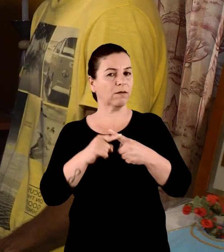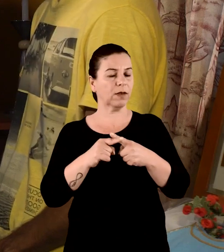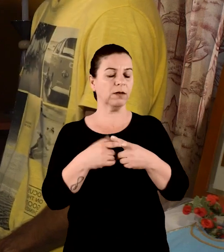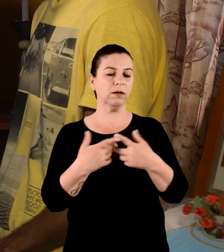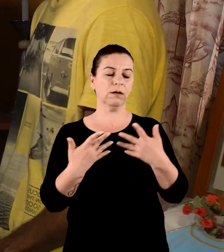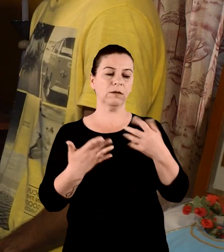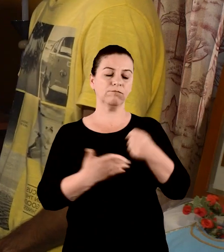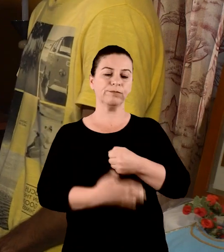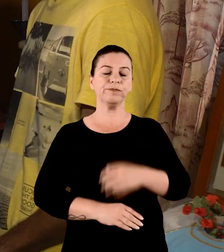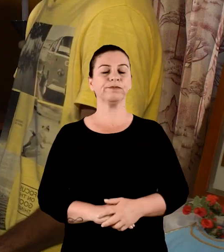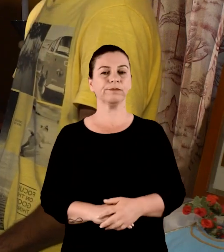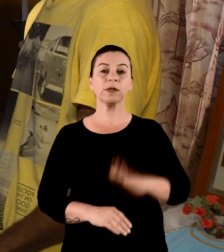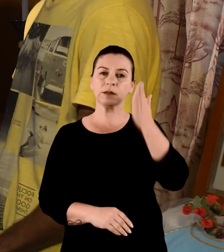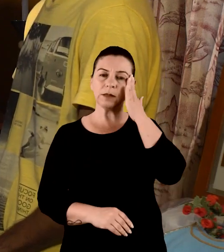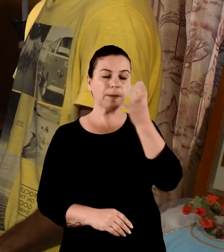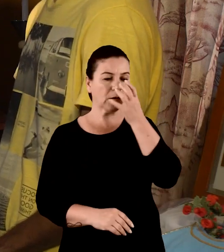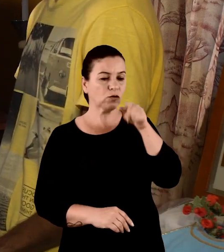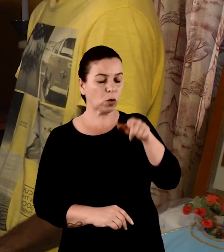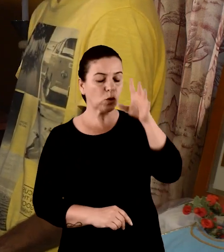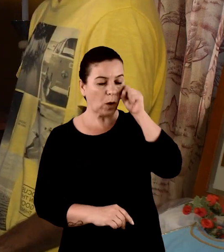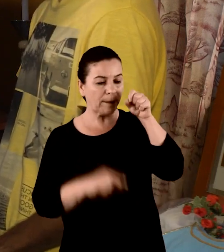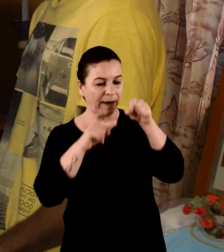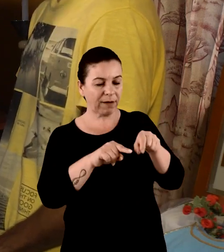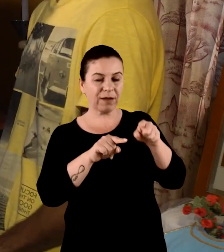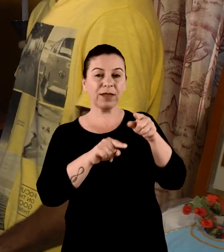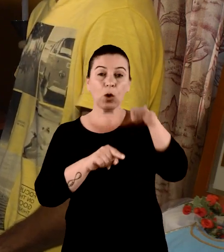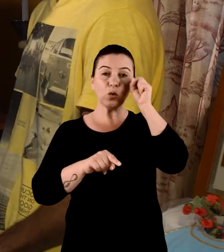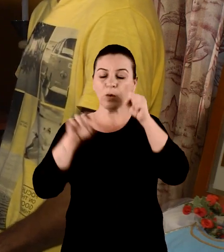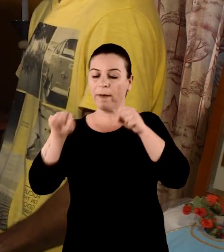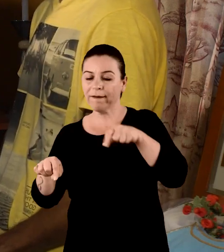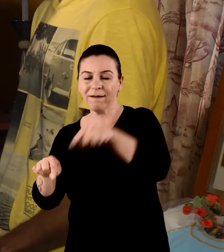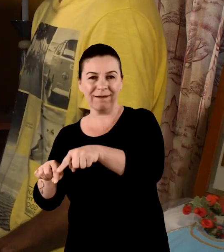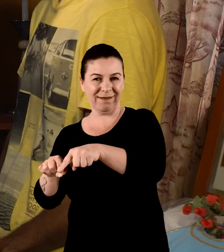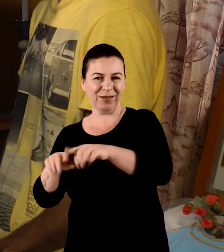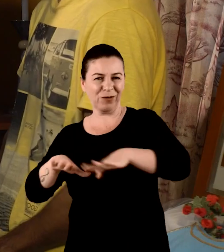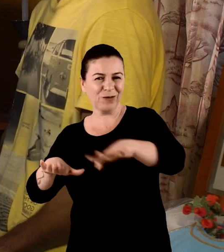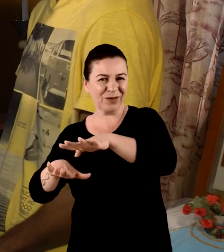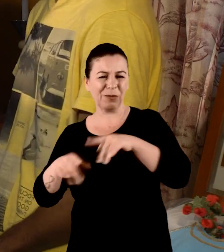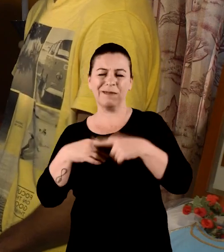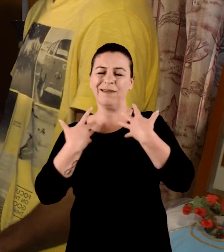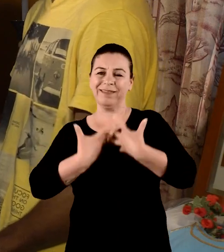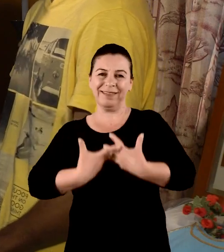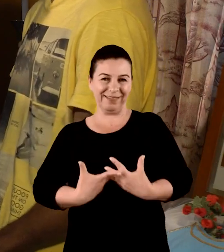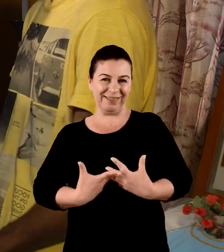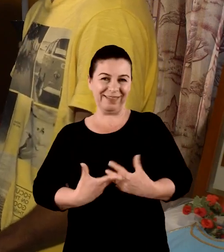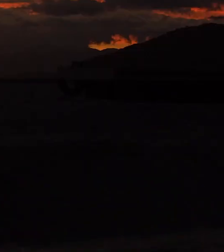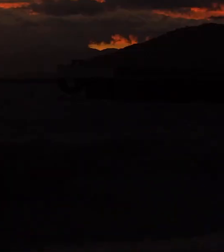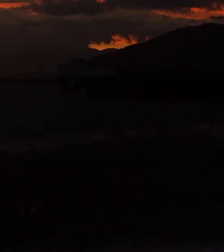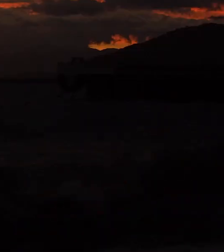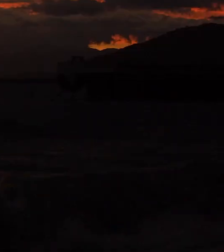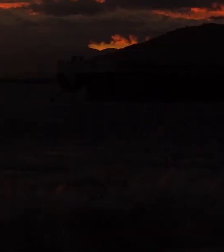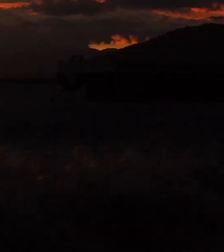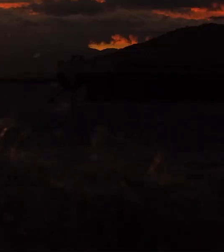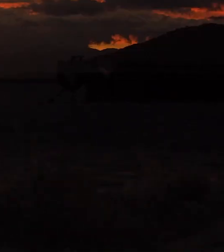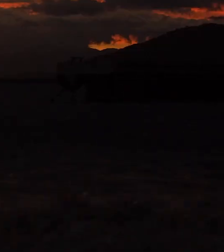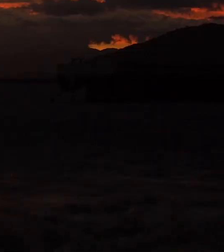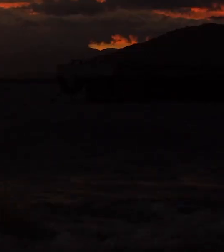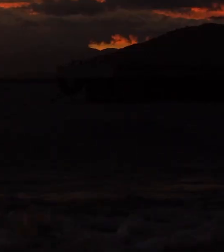a quinta vez, eu falei, sabe uma coisa? Dorme aí que eu vou dormir aqui, porque eu tô muito cansada.